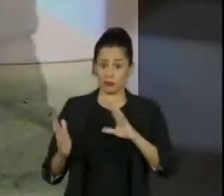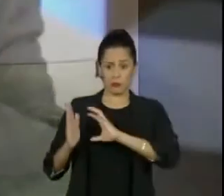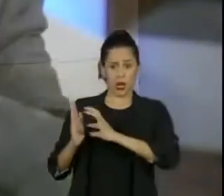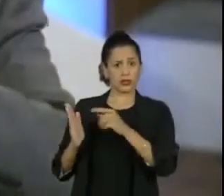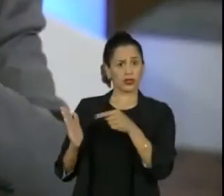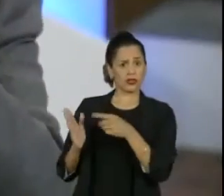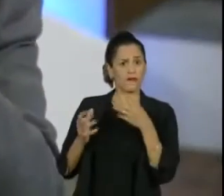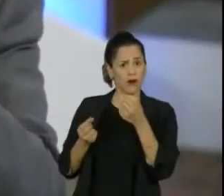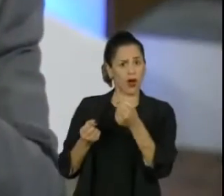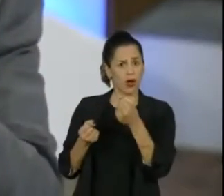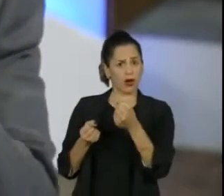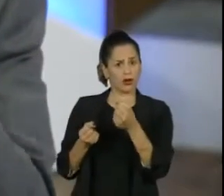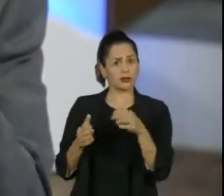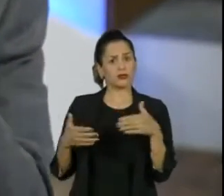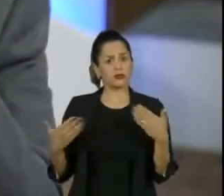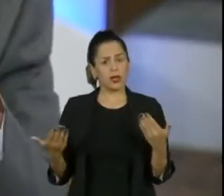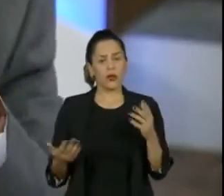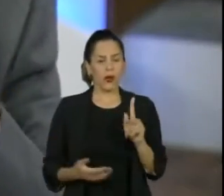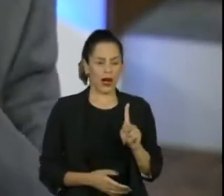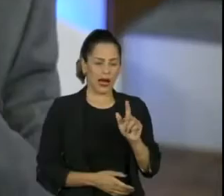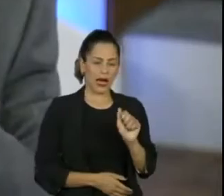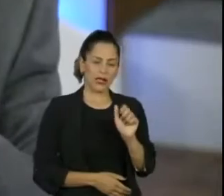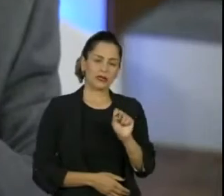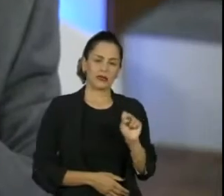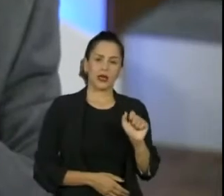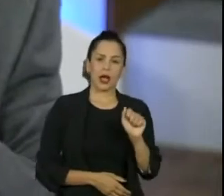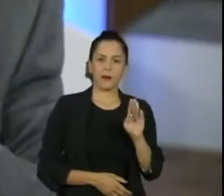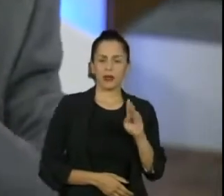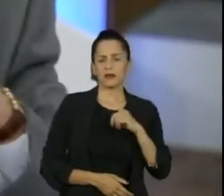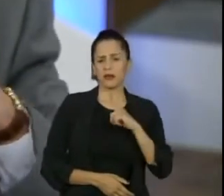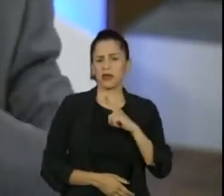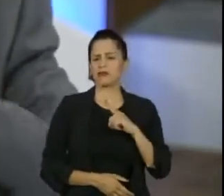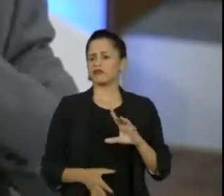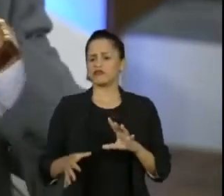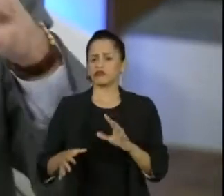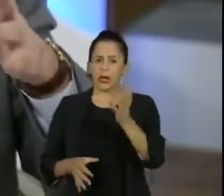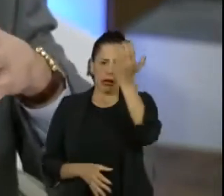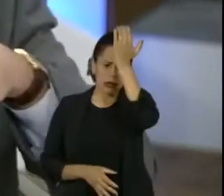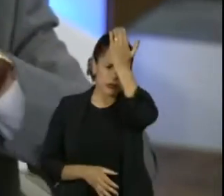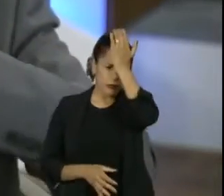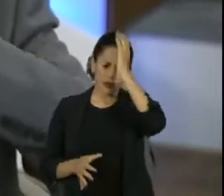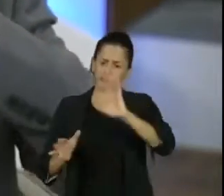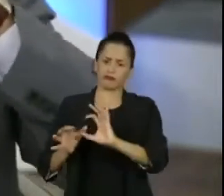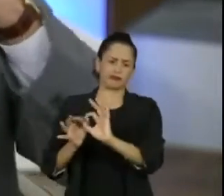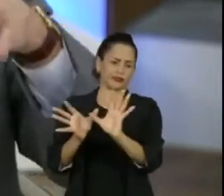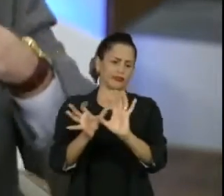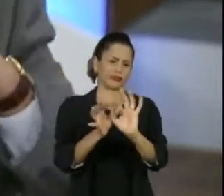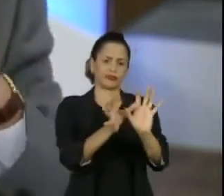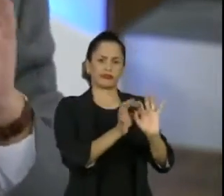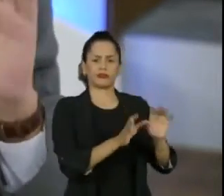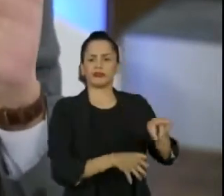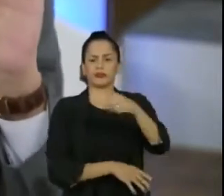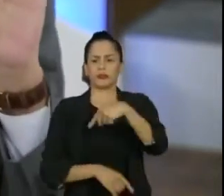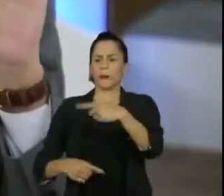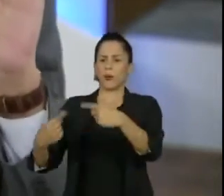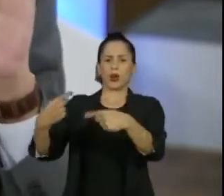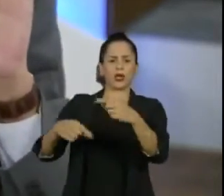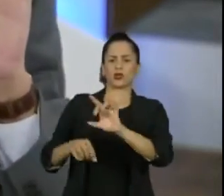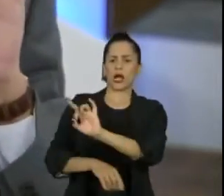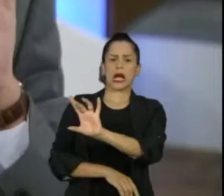o Kassab dá a liberdade para que cada político resolva o seu